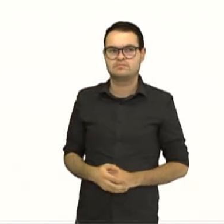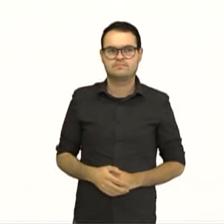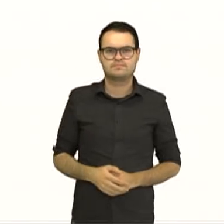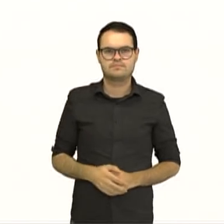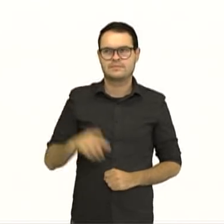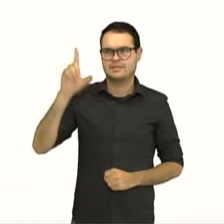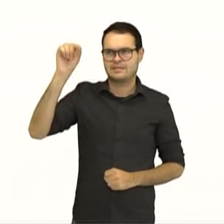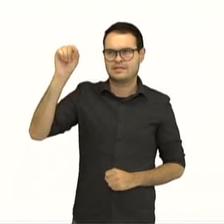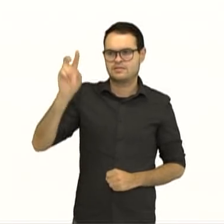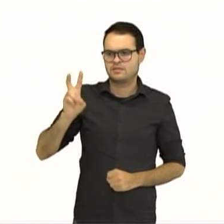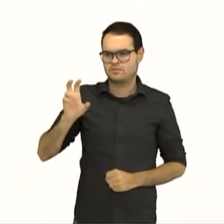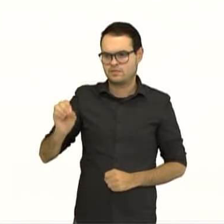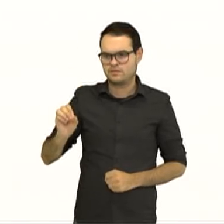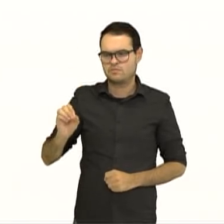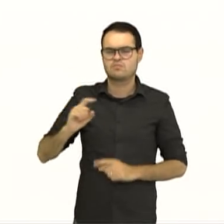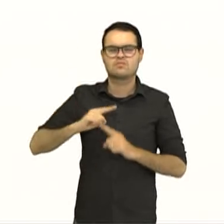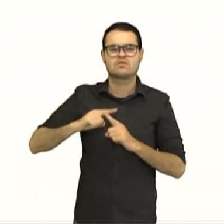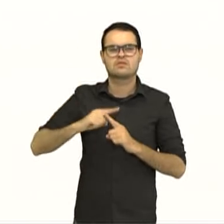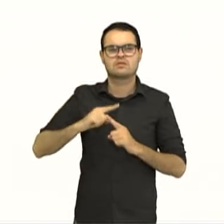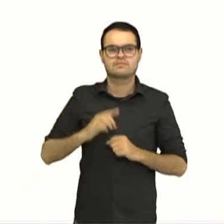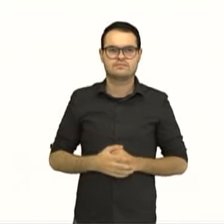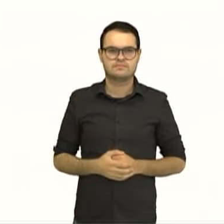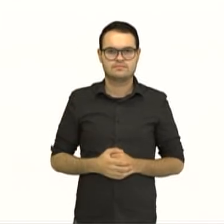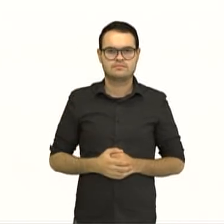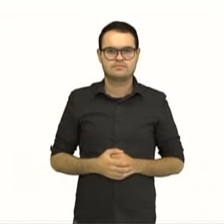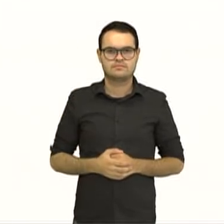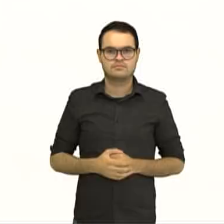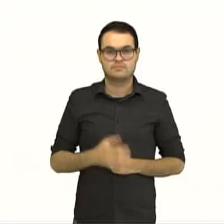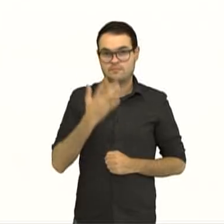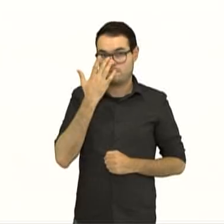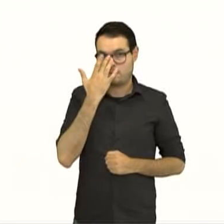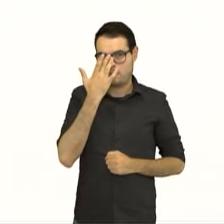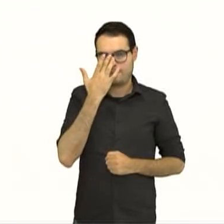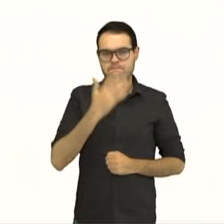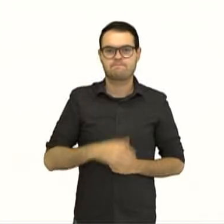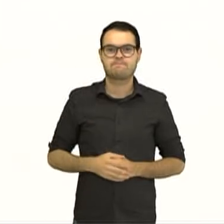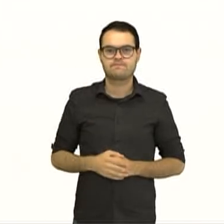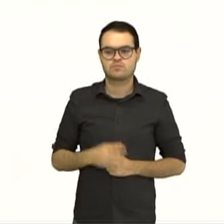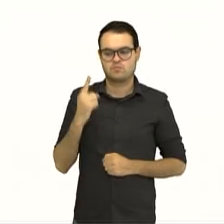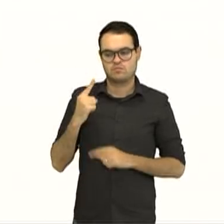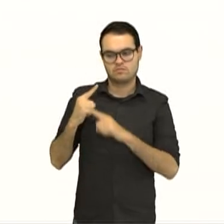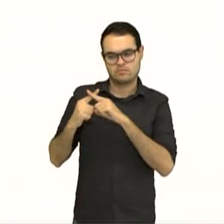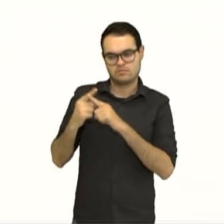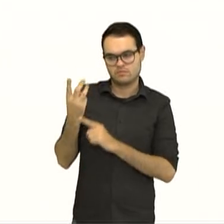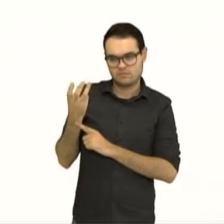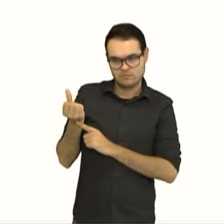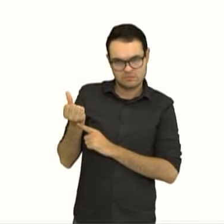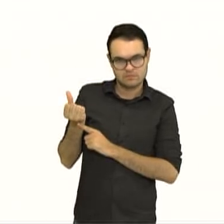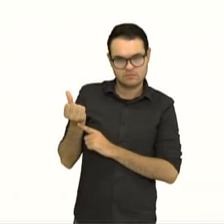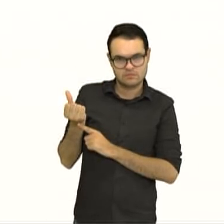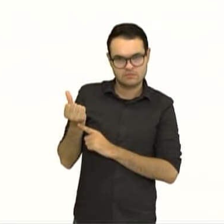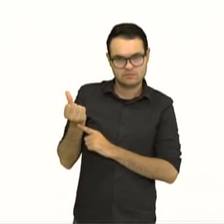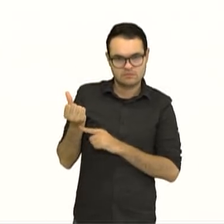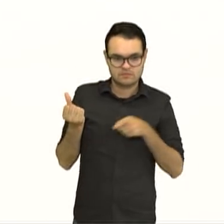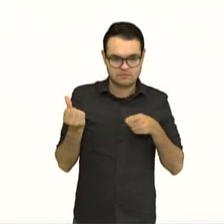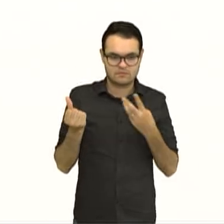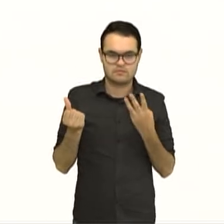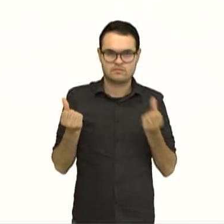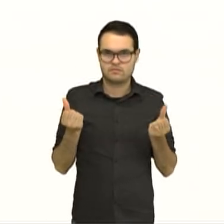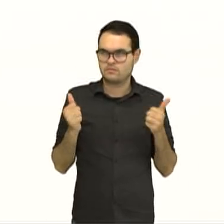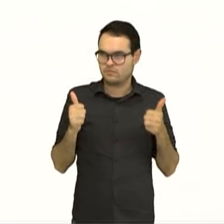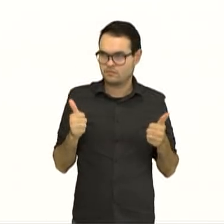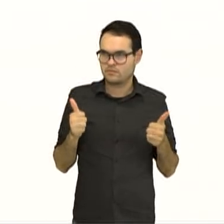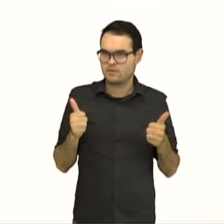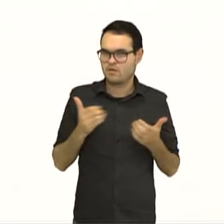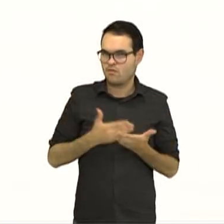mil? O que tem esse 50 mil aqui? Por que que tem isso? Bom, se eu pensar uma vez o 36, vai dar 36. Então,